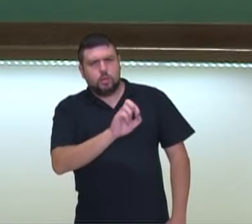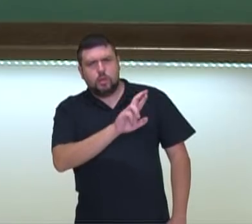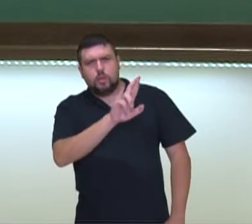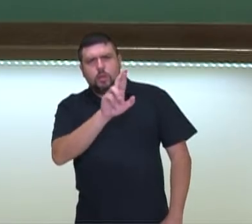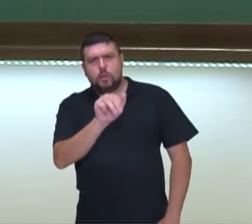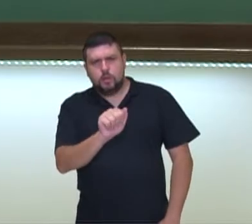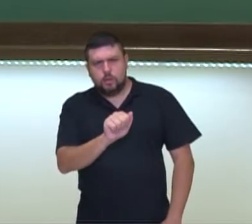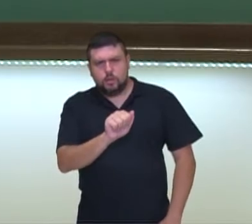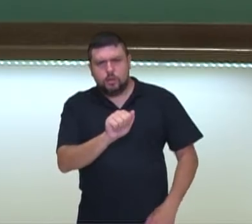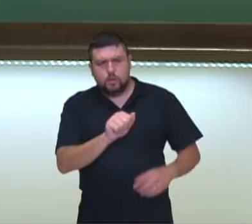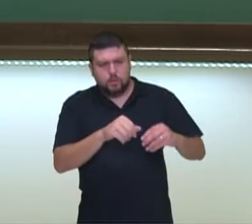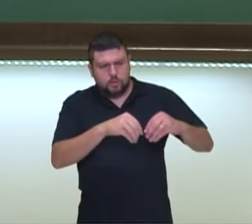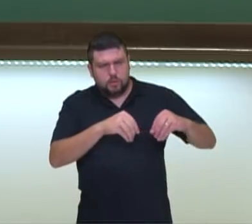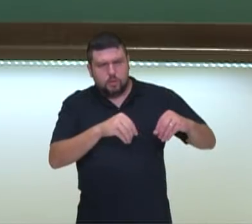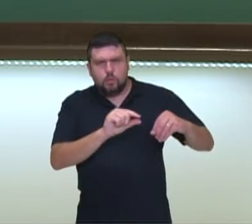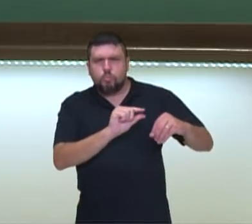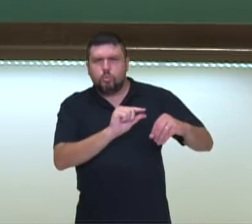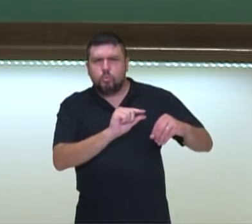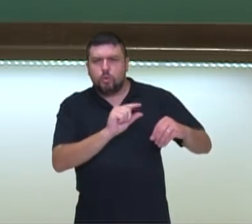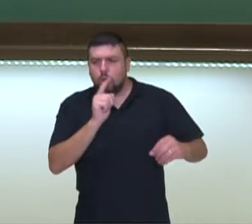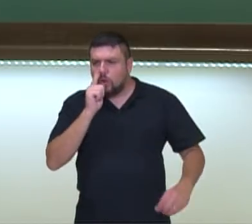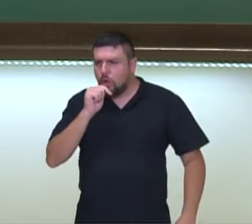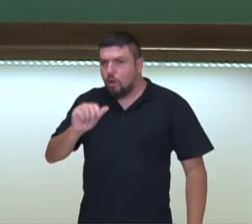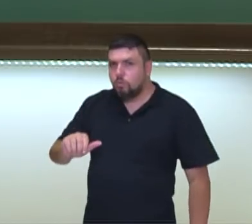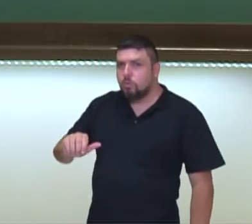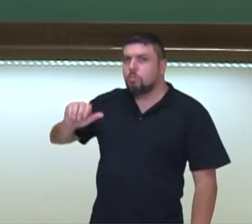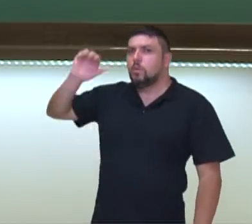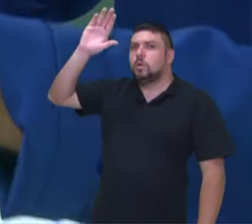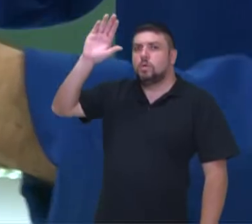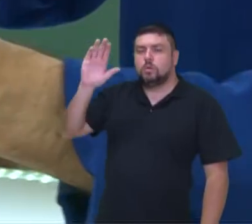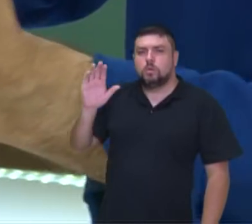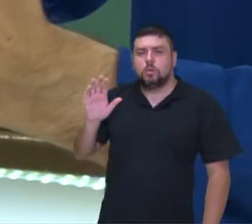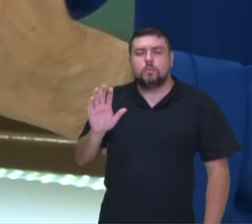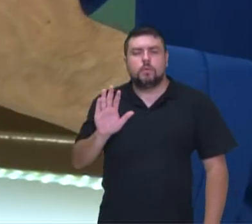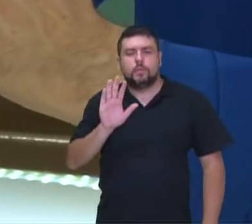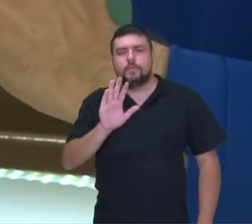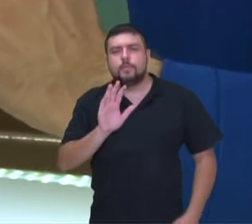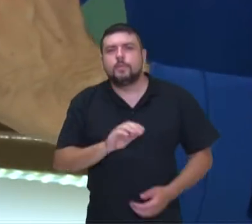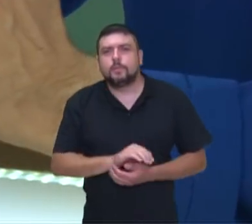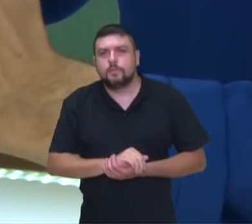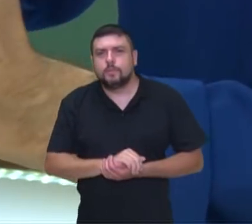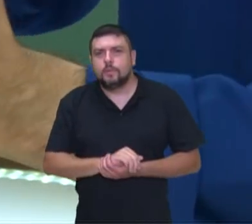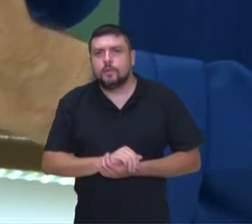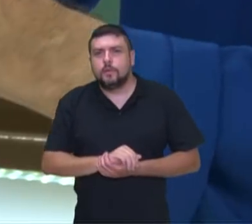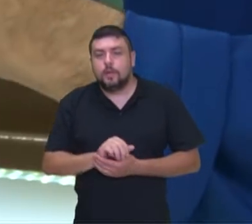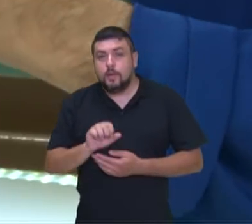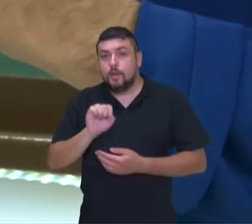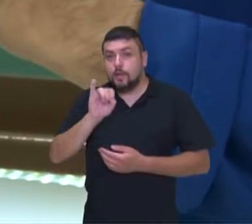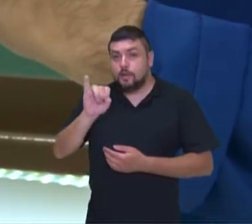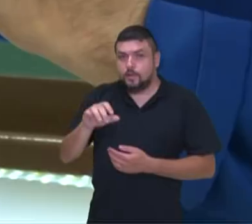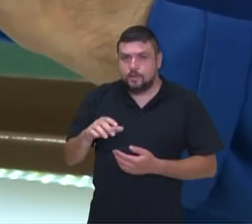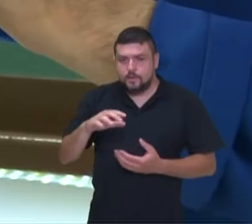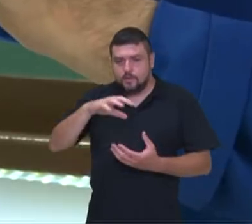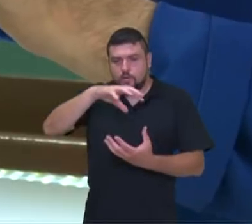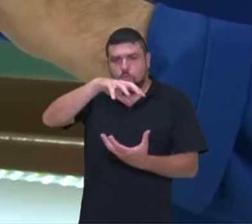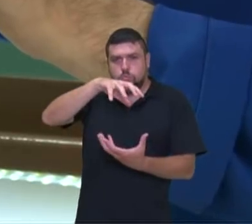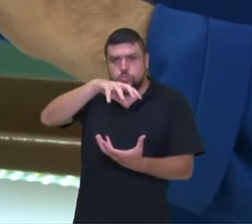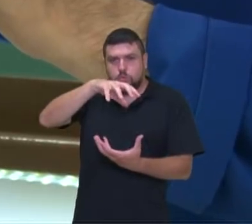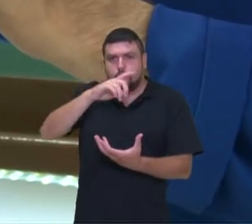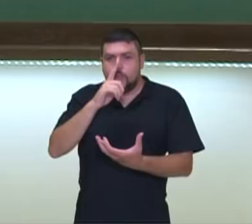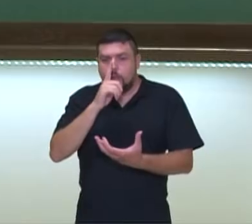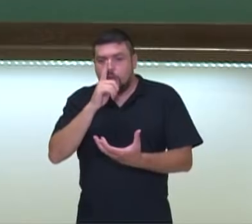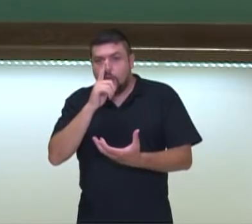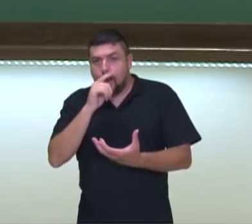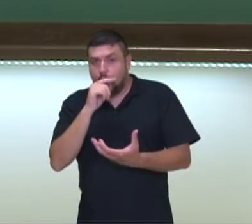Água se tem bastante água? A água é superficial. Se nós retirarmos esta água do